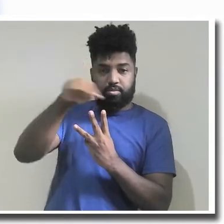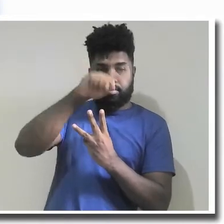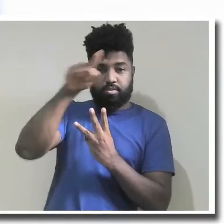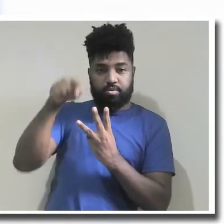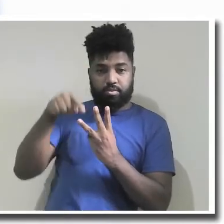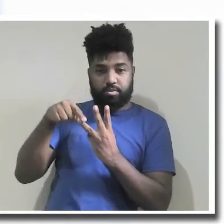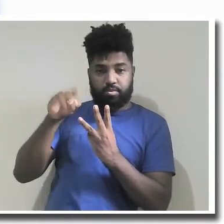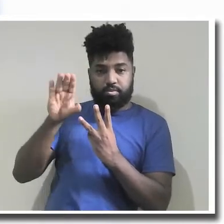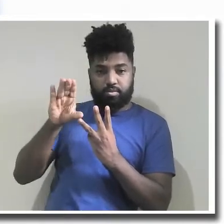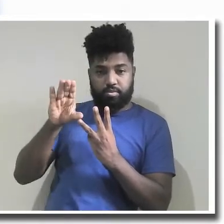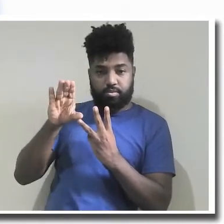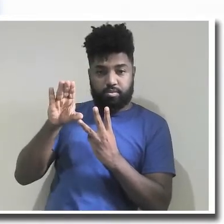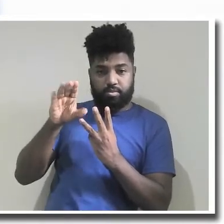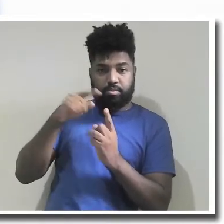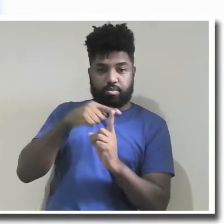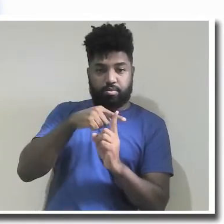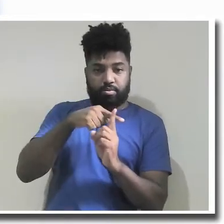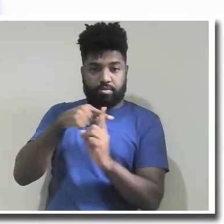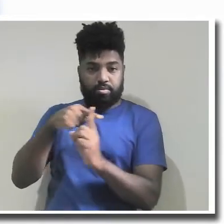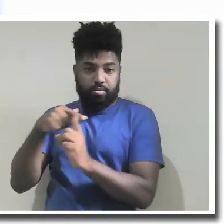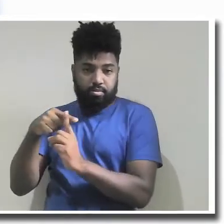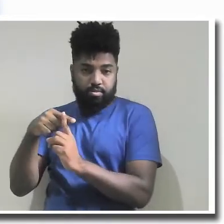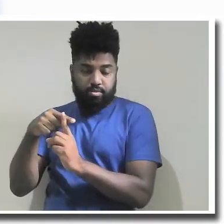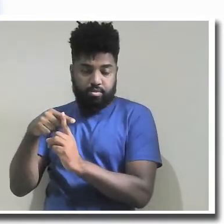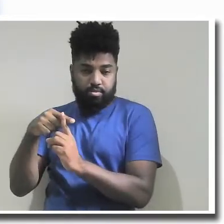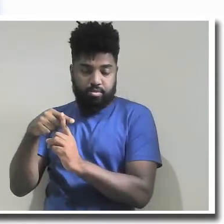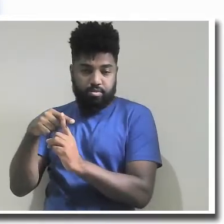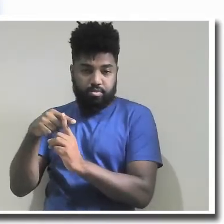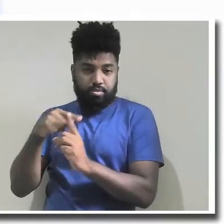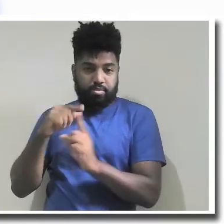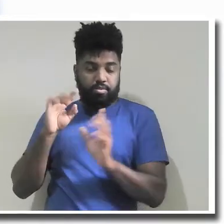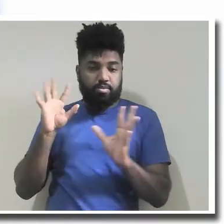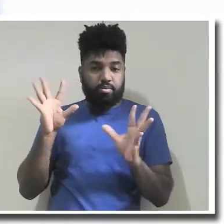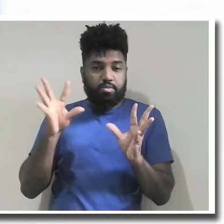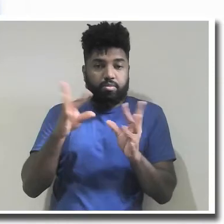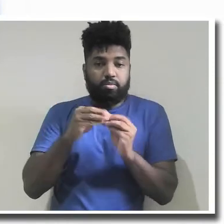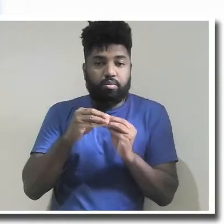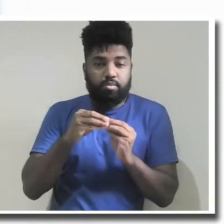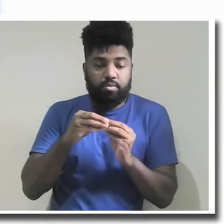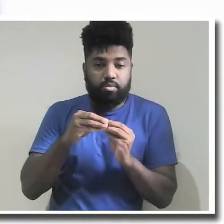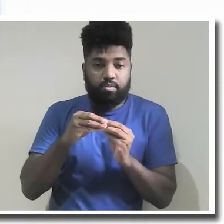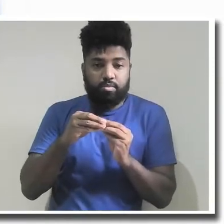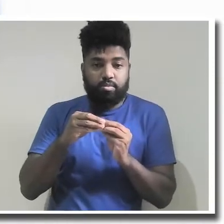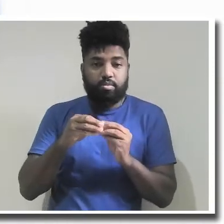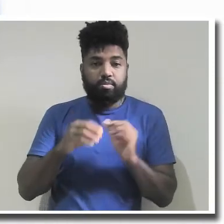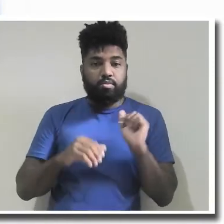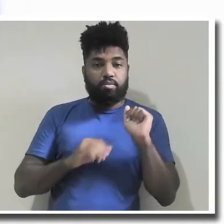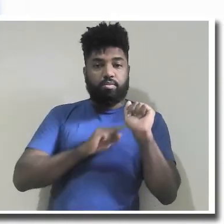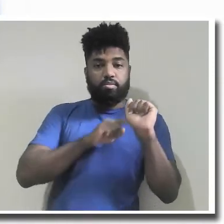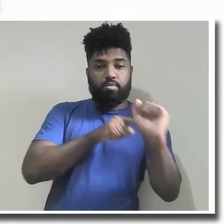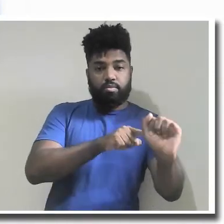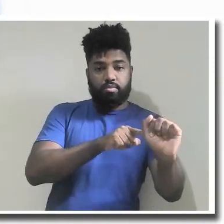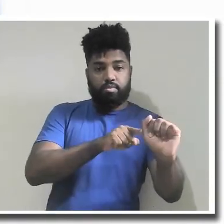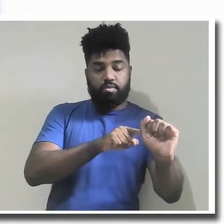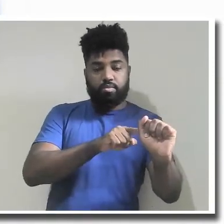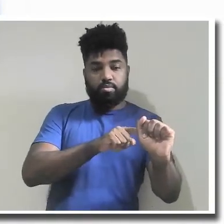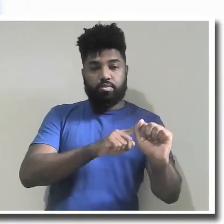mais C é equivalente a realizar a soma de A